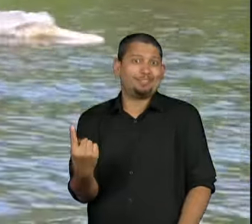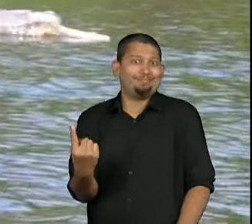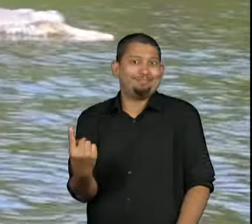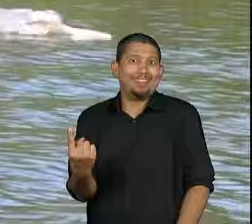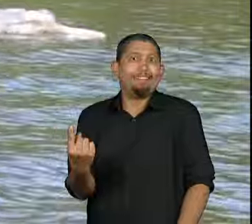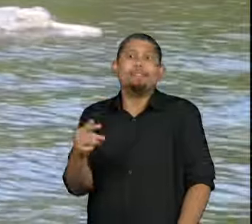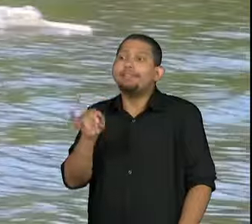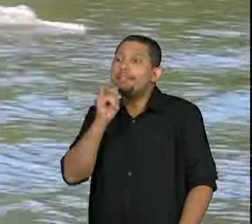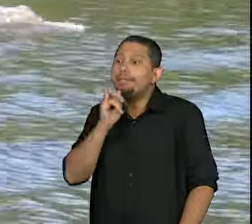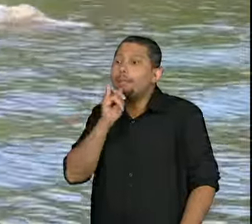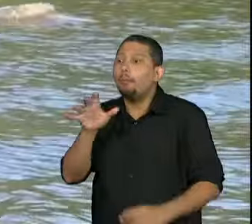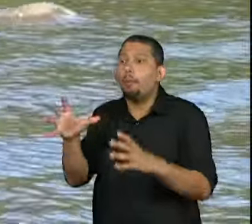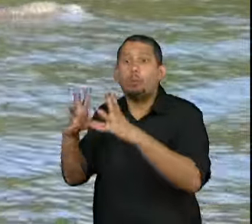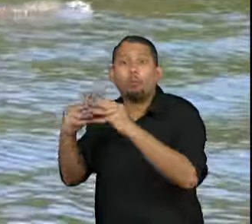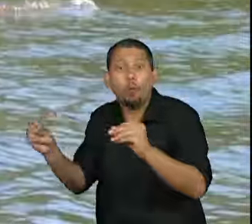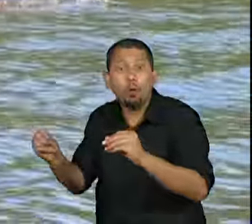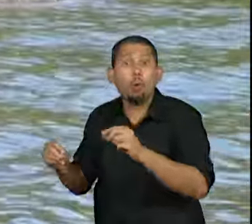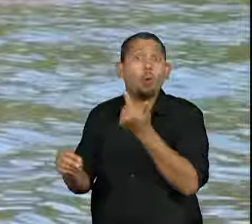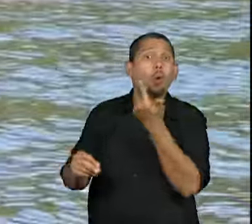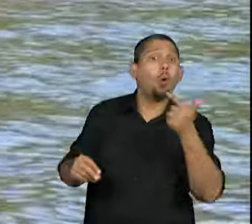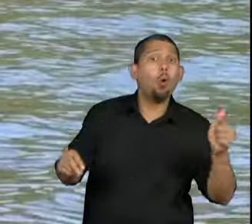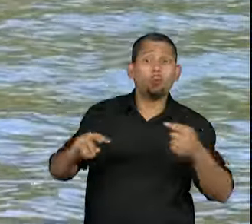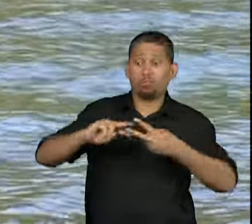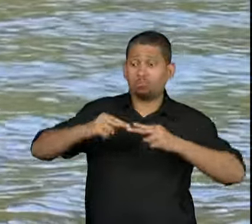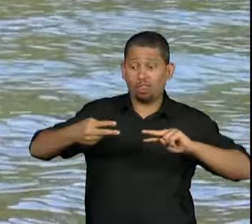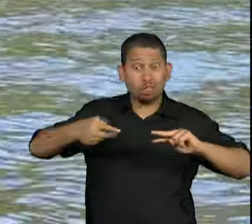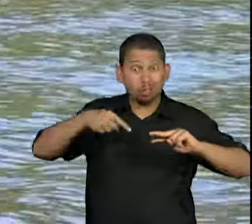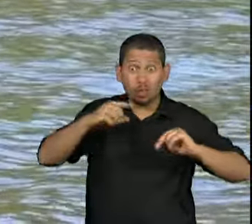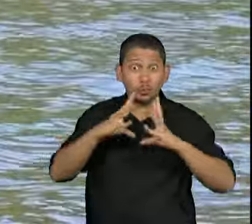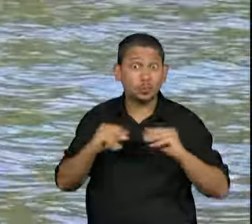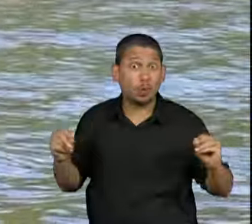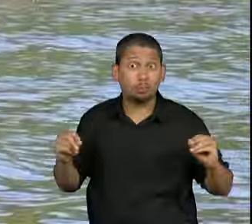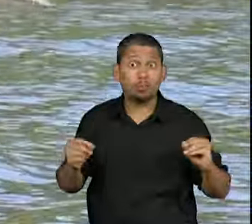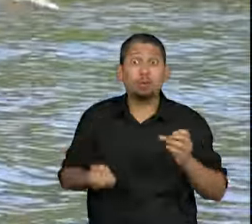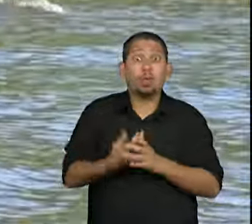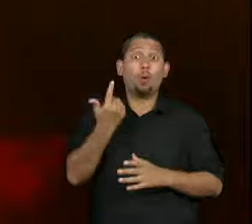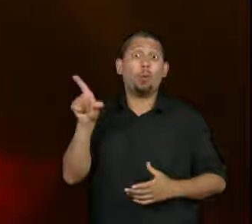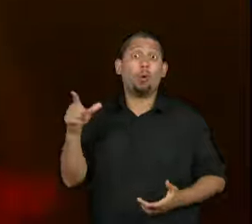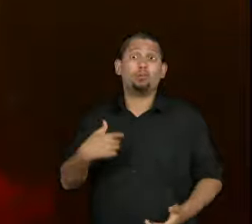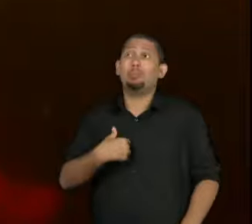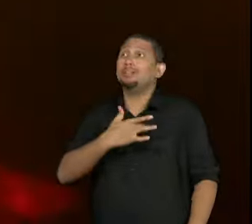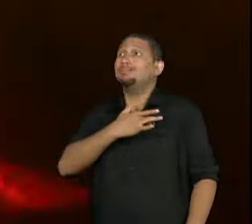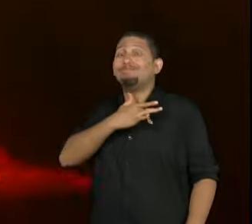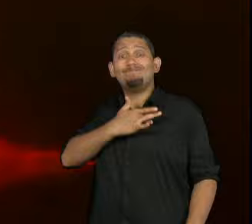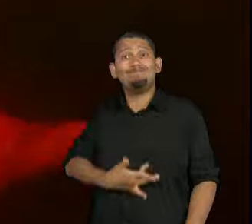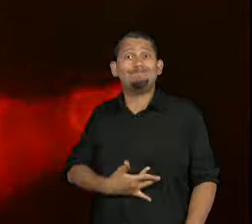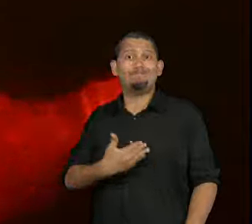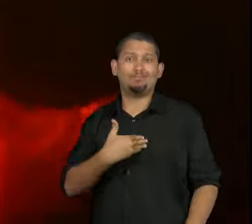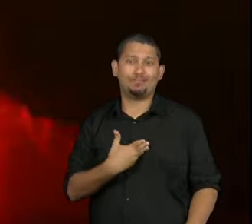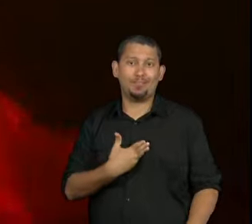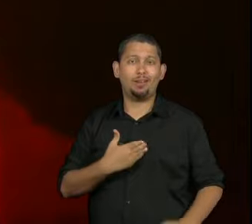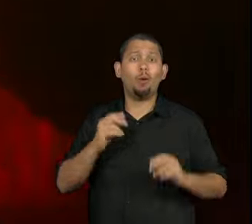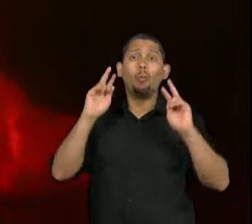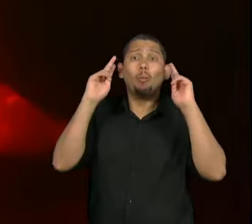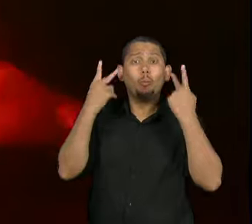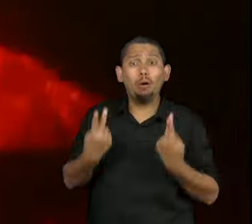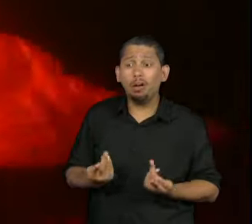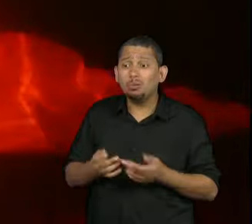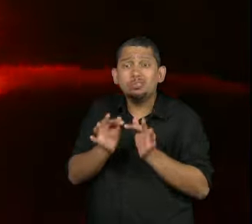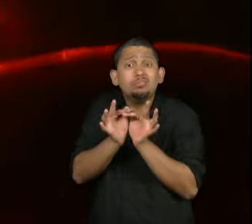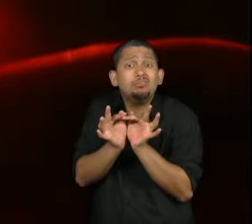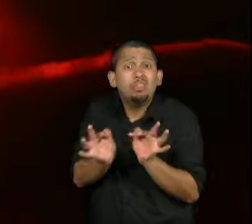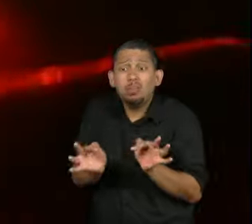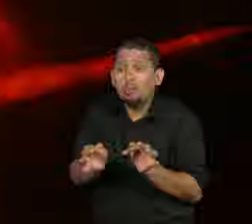uma espécie que já está em extinção, aquele DNA simplesmente desaparece. É uma dor no coração ver que uma ação humana tão curta pode